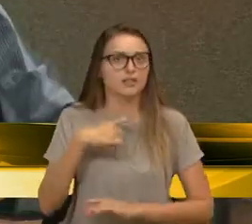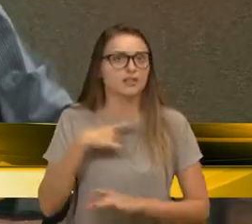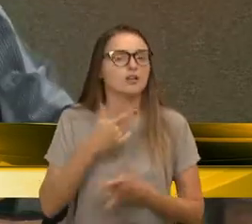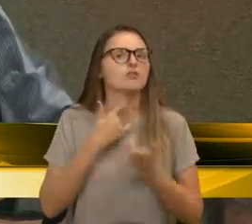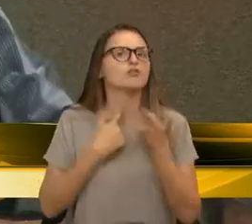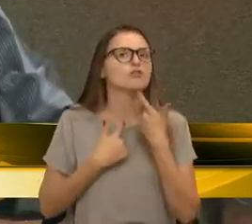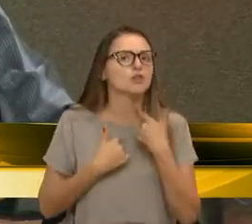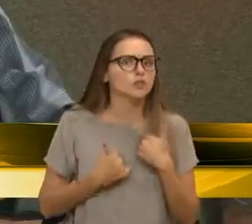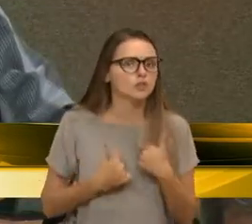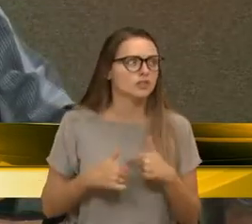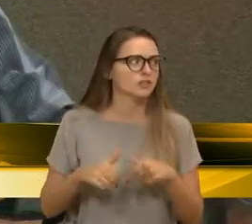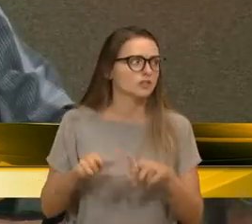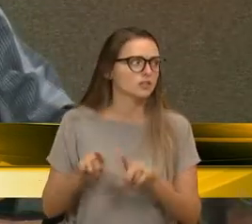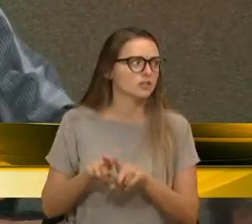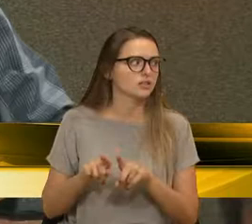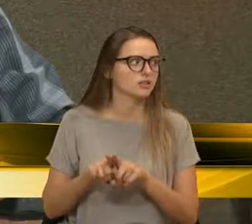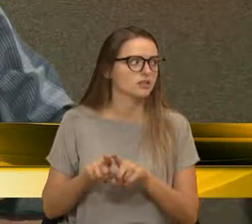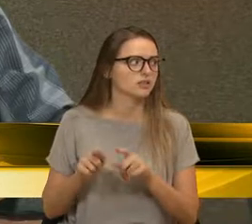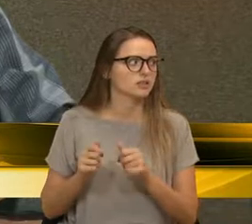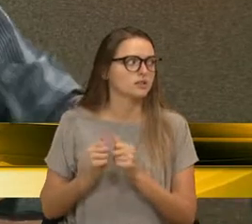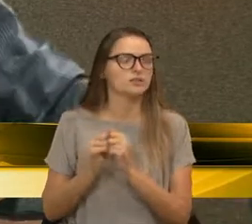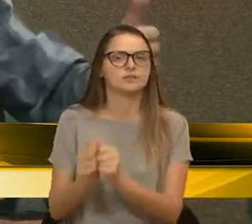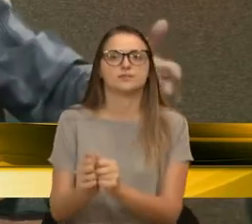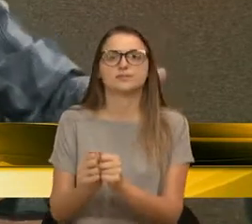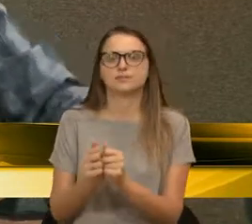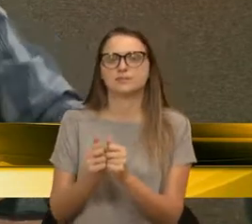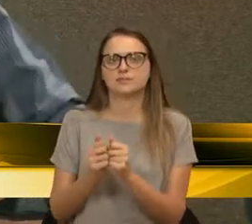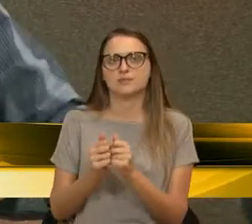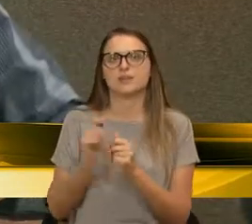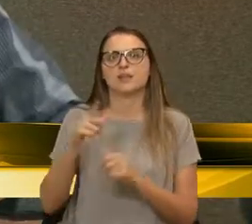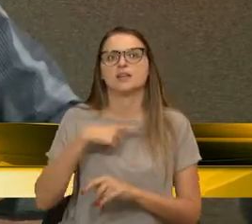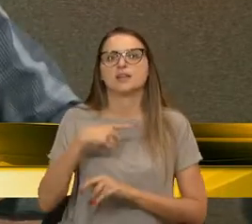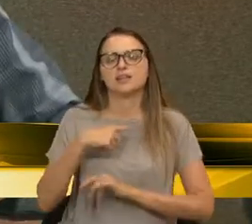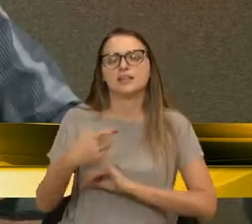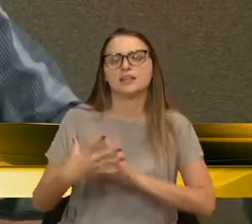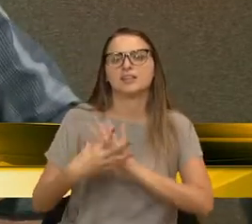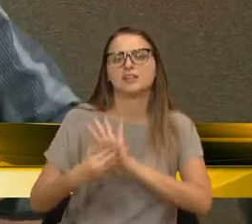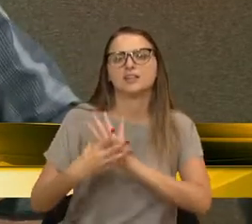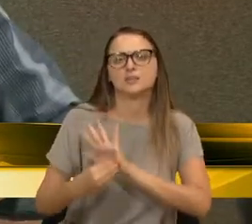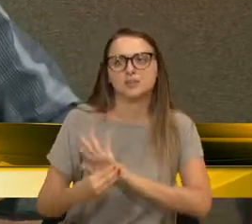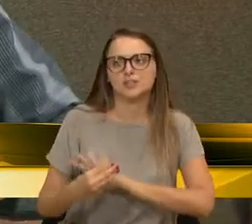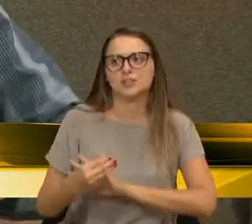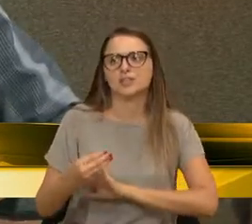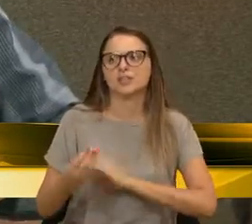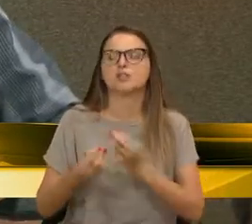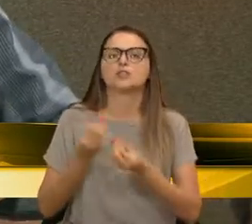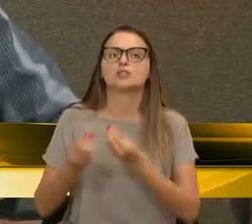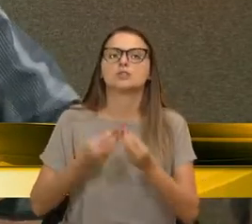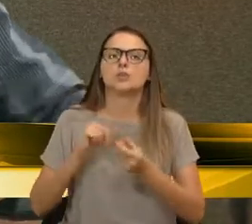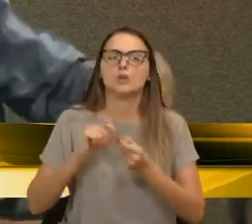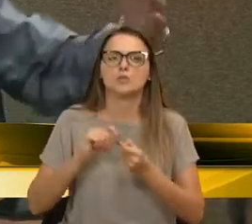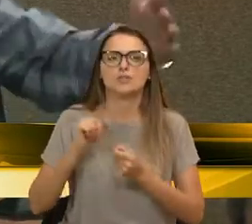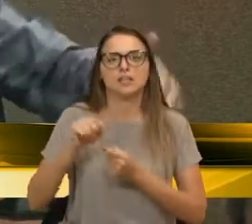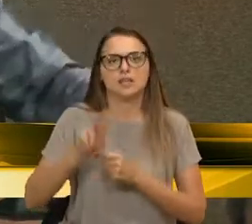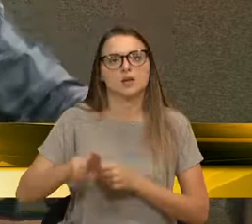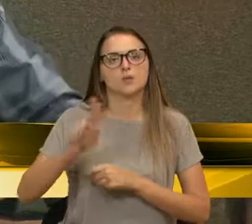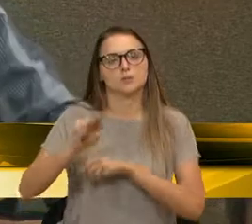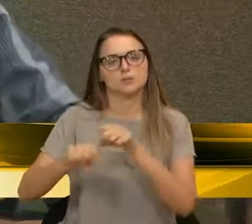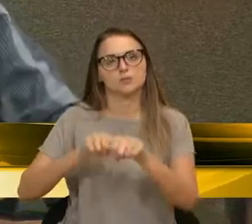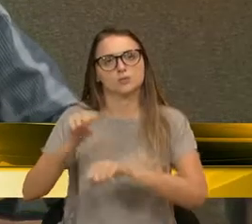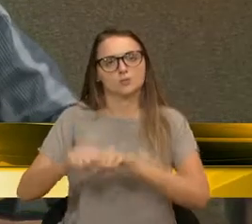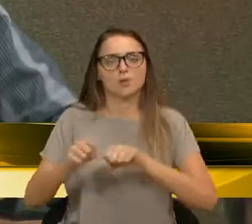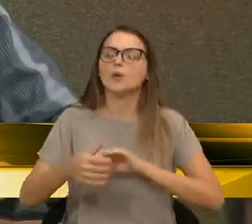de defender esse modal, né, que é importantíssimo, que é o uso da bicicleta. Então, lhe